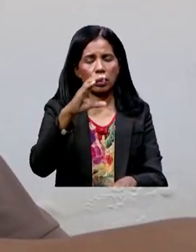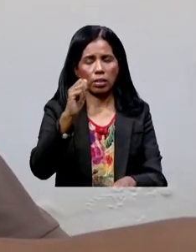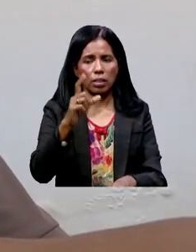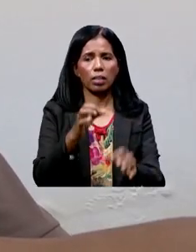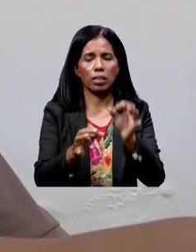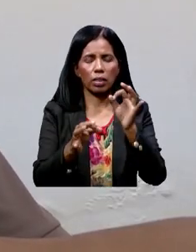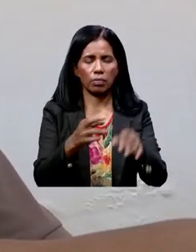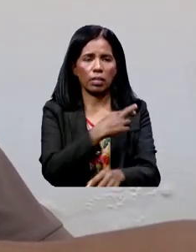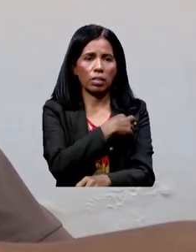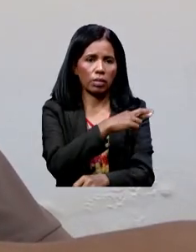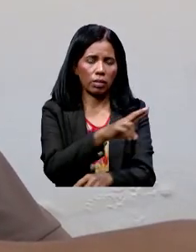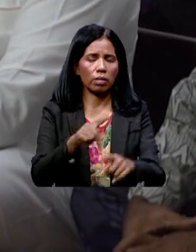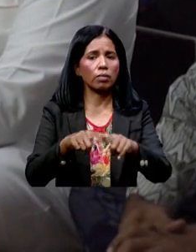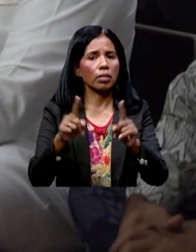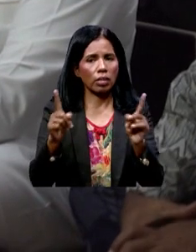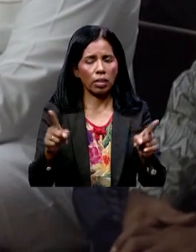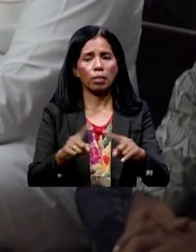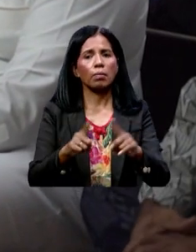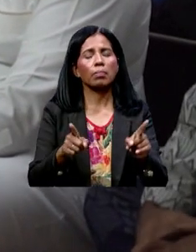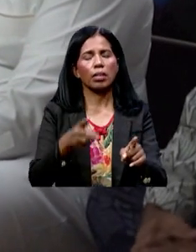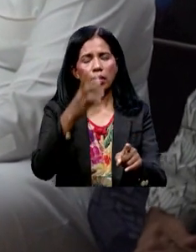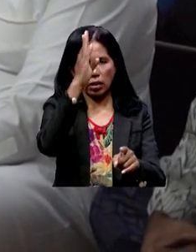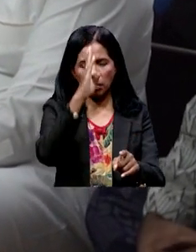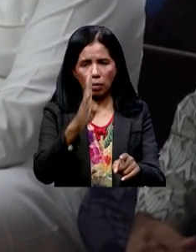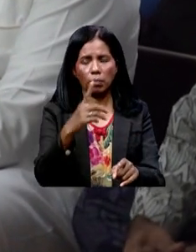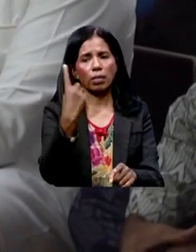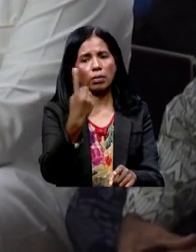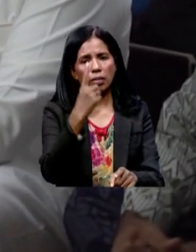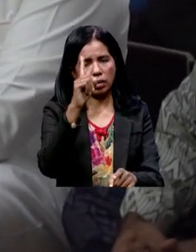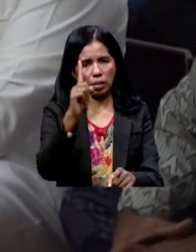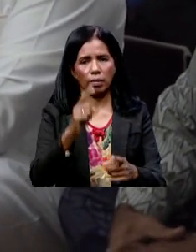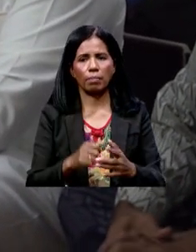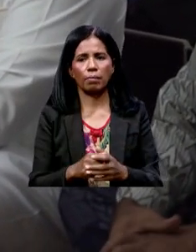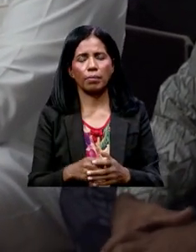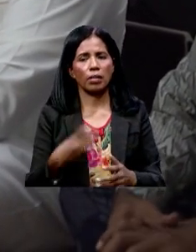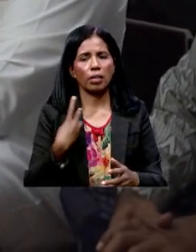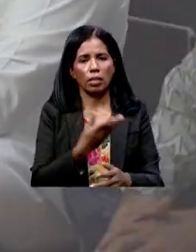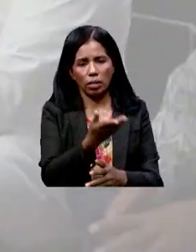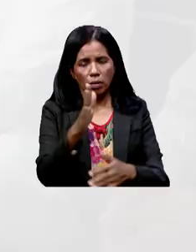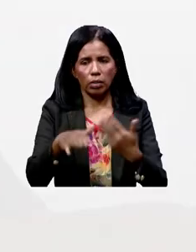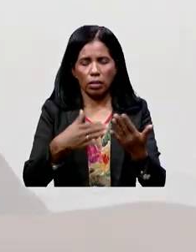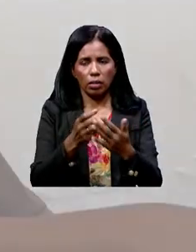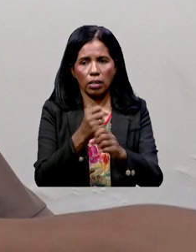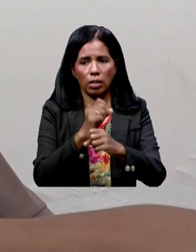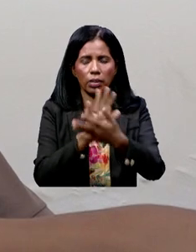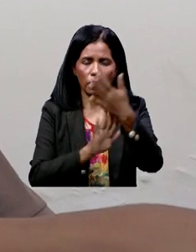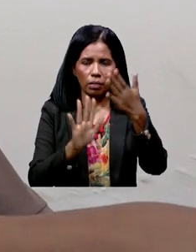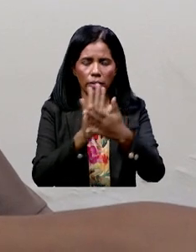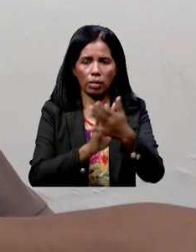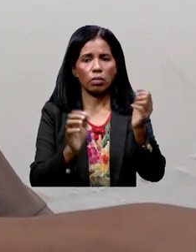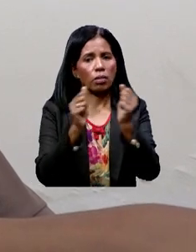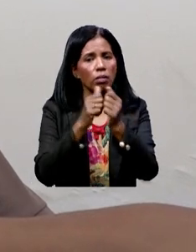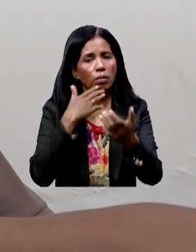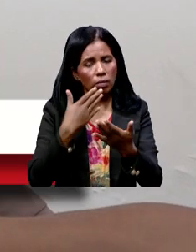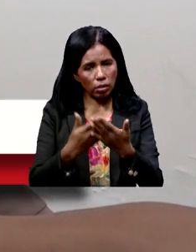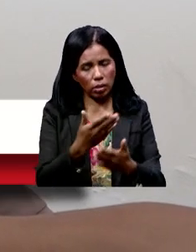que ia religião oi oi, mai be e tenha maromak idade. Desejo kata ita bo tira halo celebração nene hodiak, ita